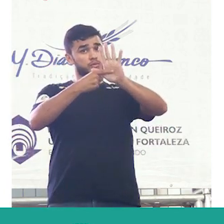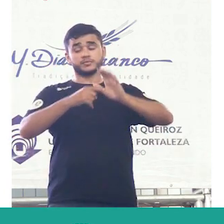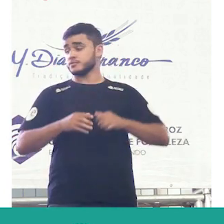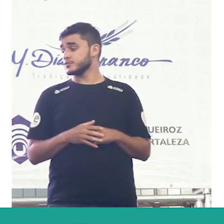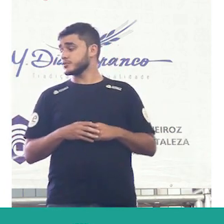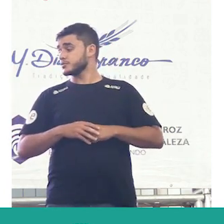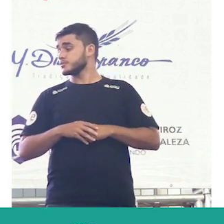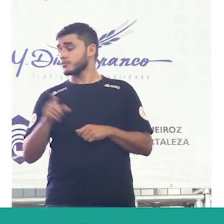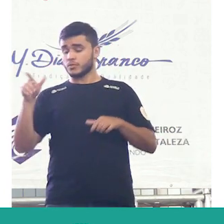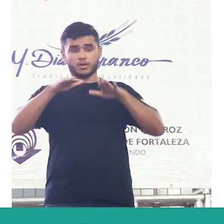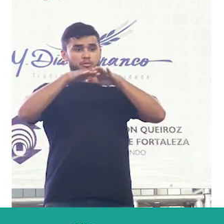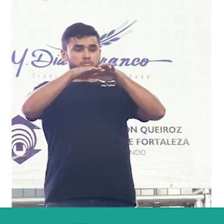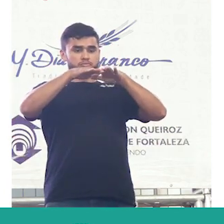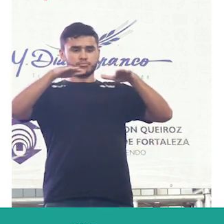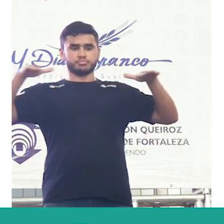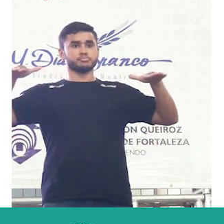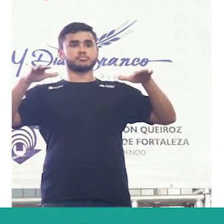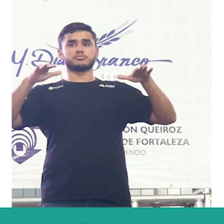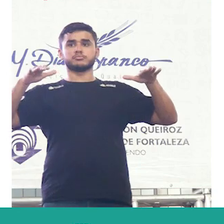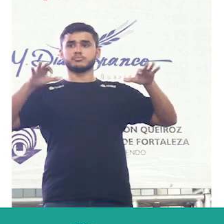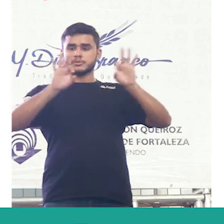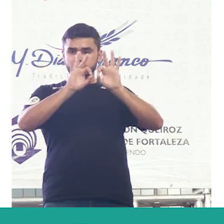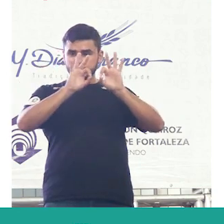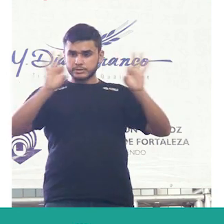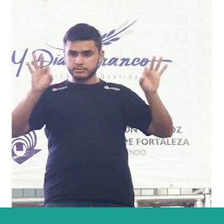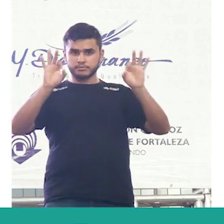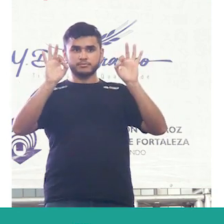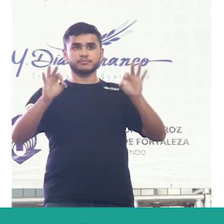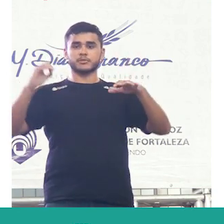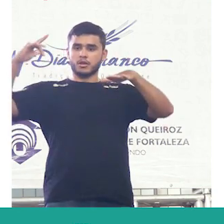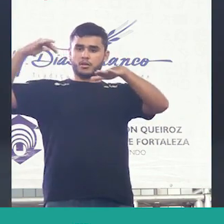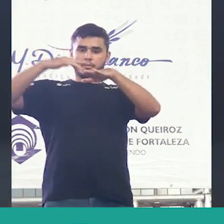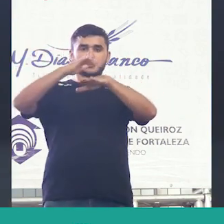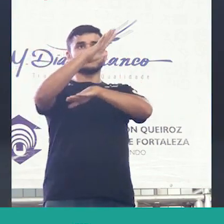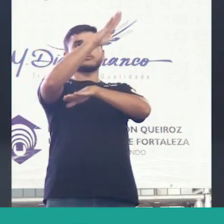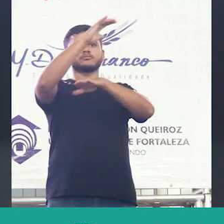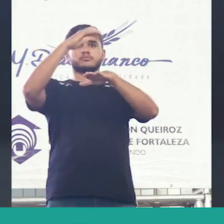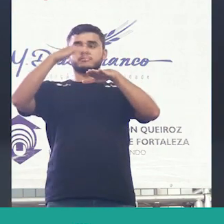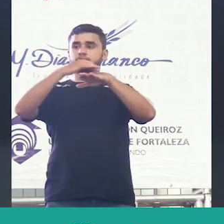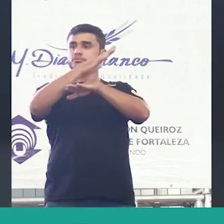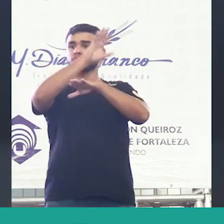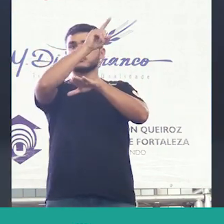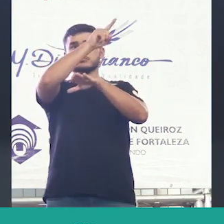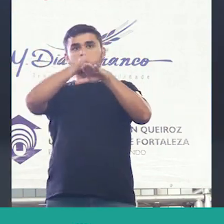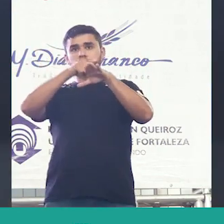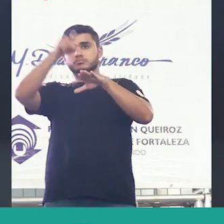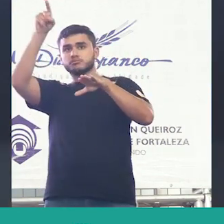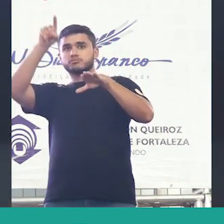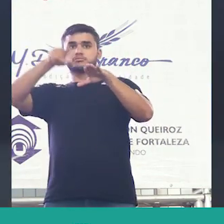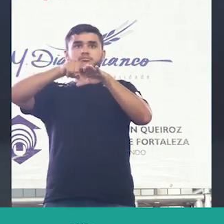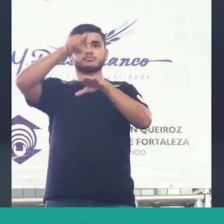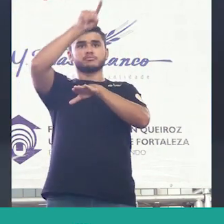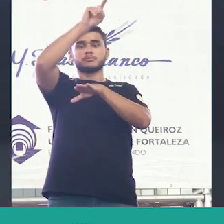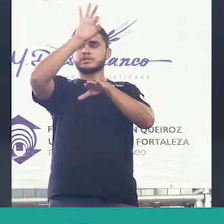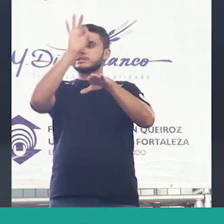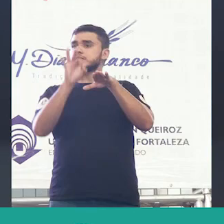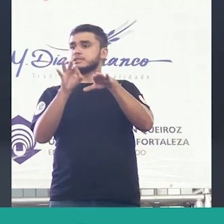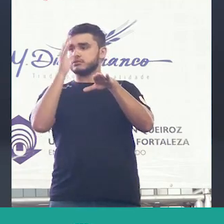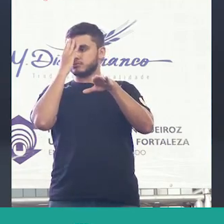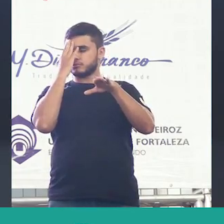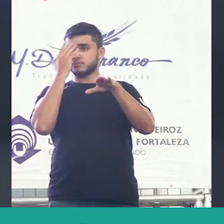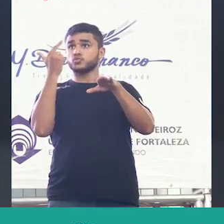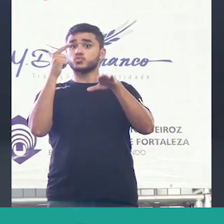Vocês estão vendo que a superfície é lisa? Então reflete regularmente. Não vê a